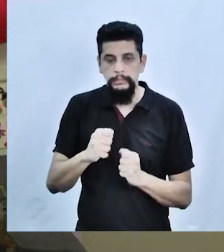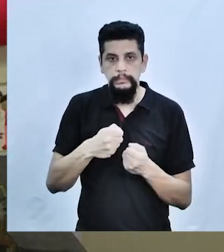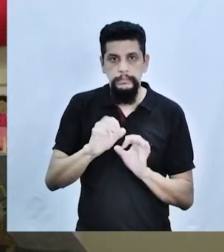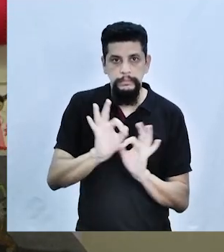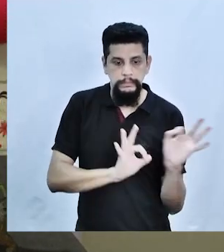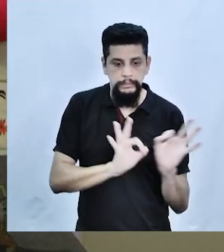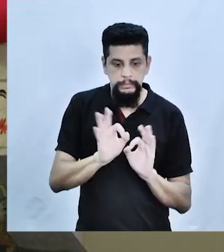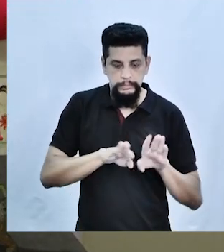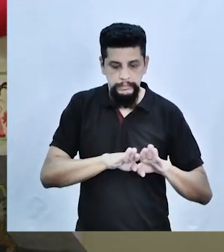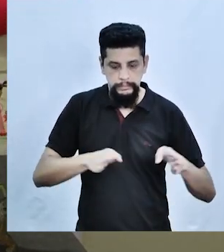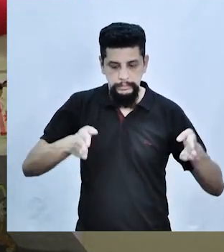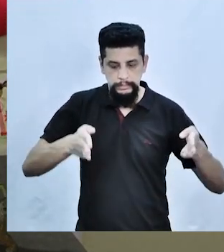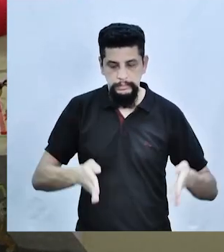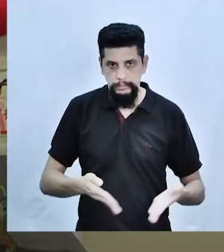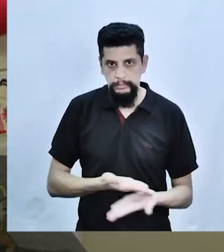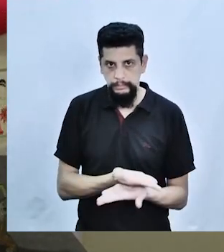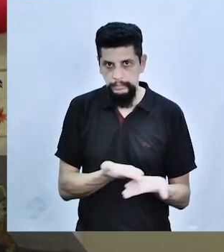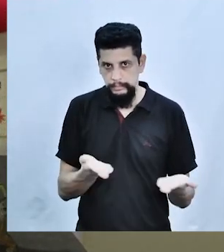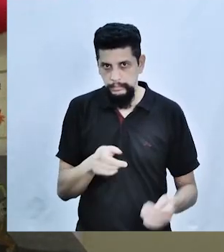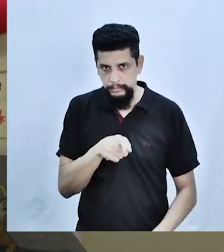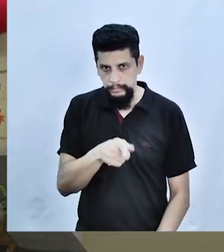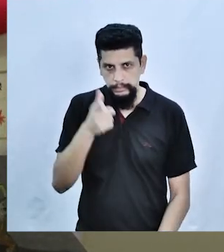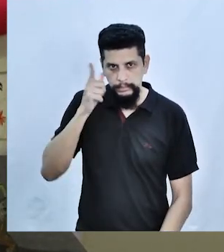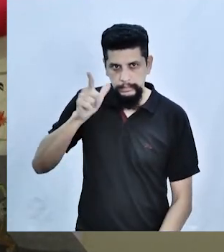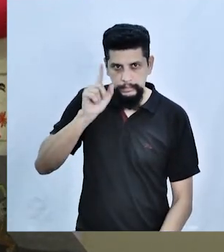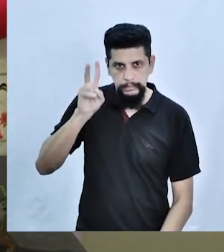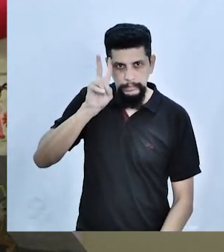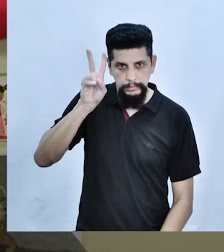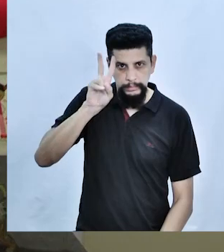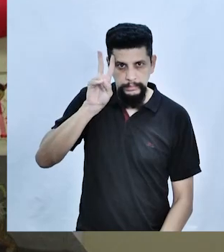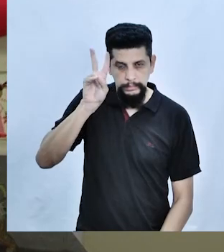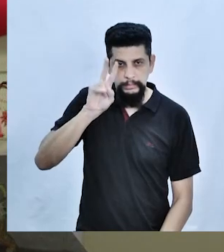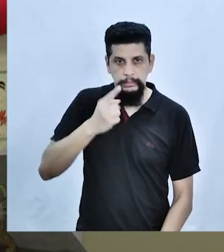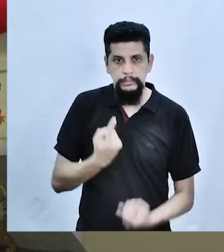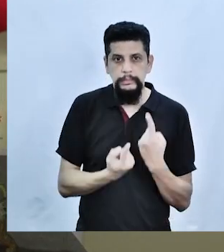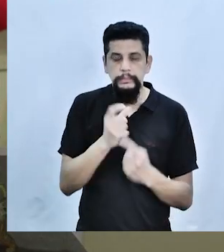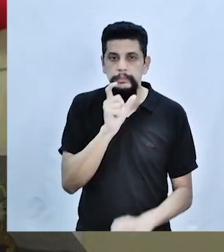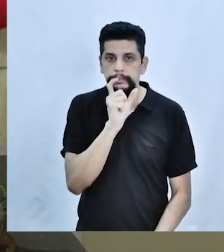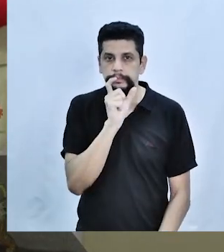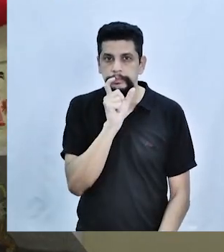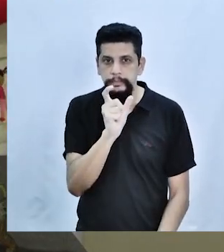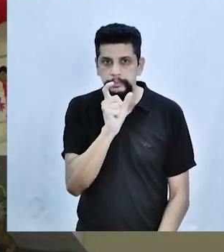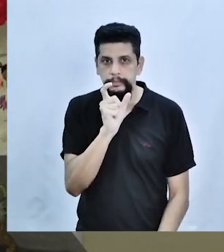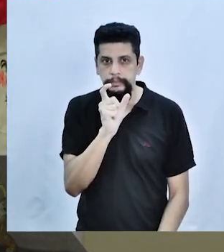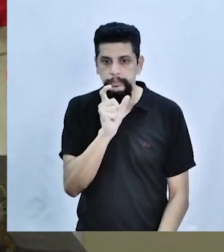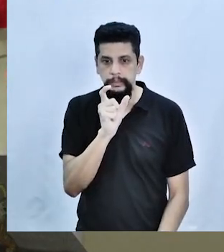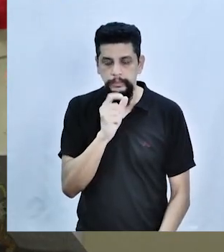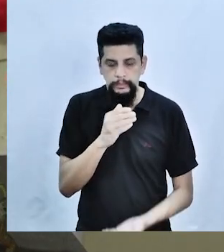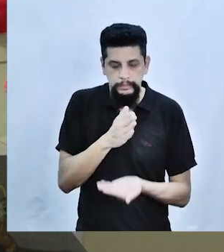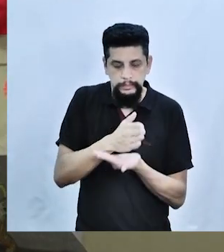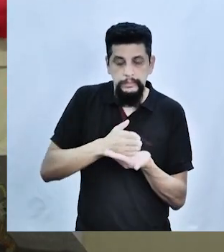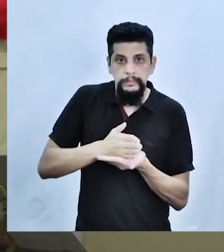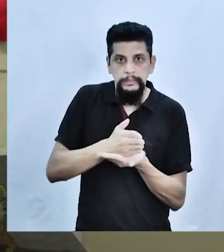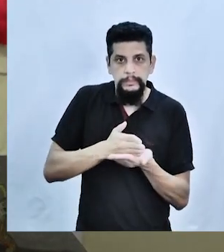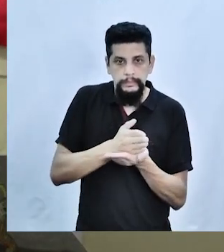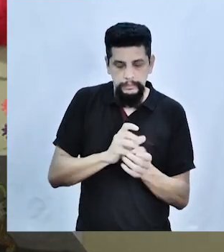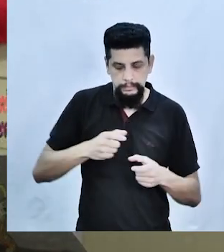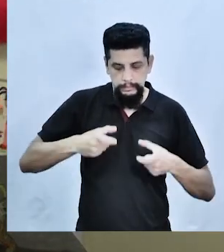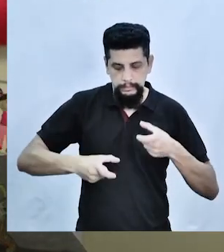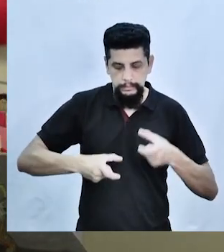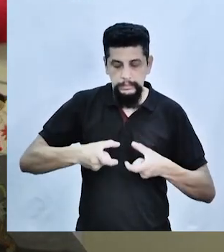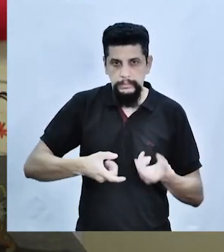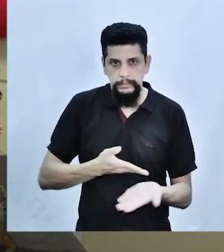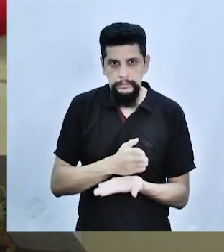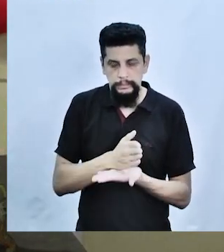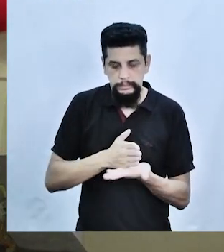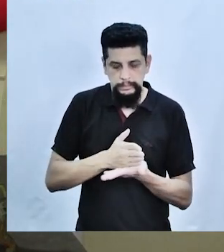precisavam separar e organizar na mesa de vocês. Vocês conseguem lembrar qual é a palavra que estava no meio